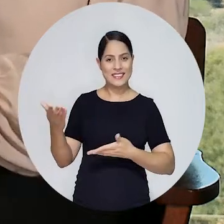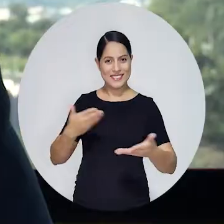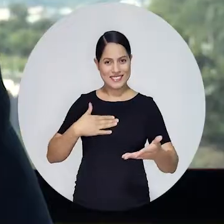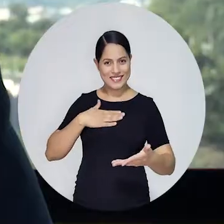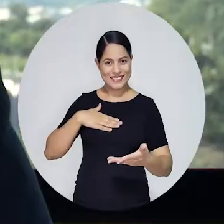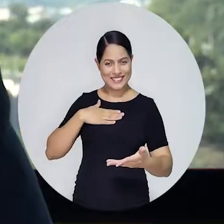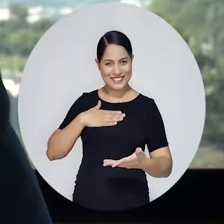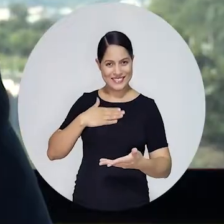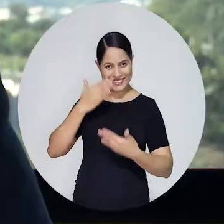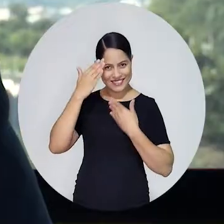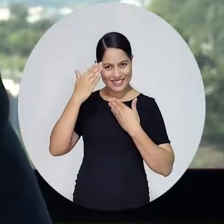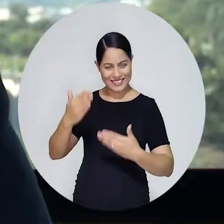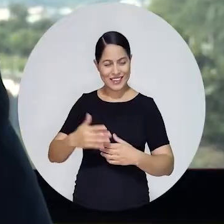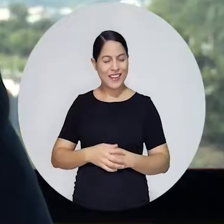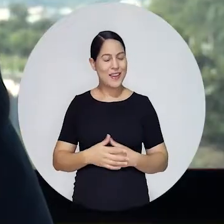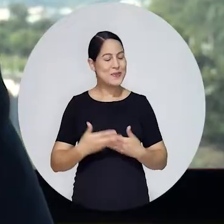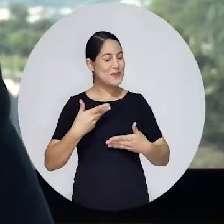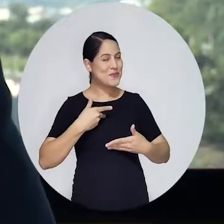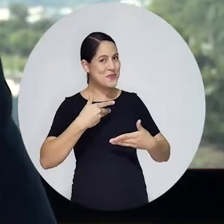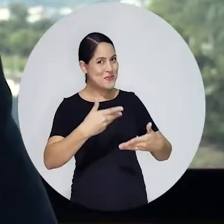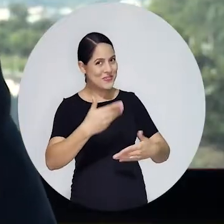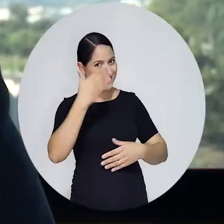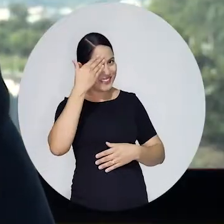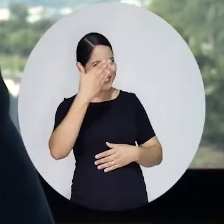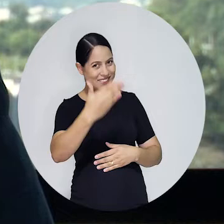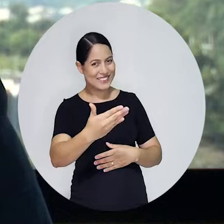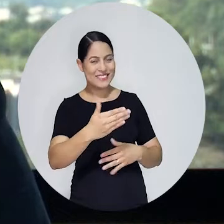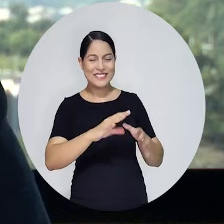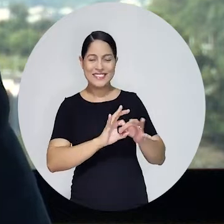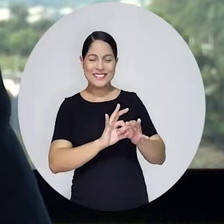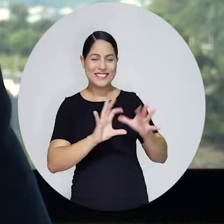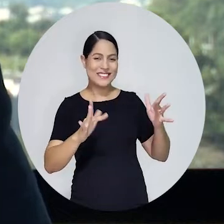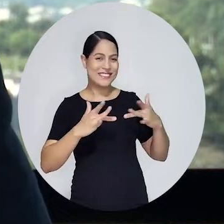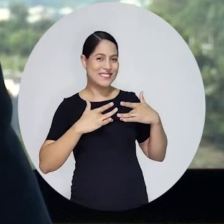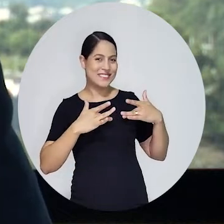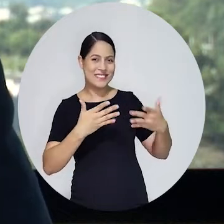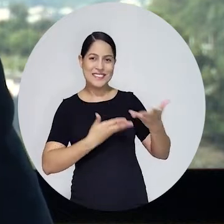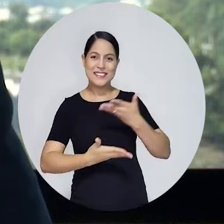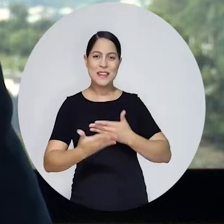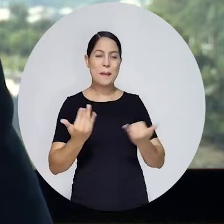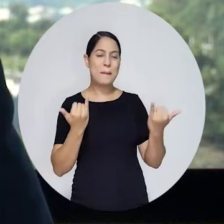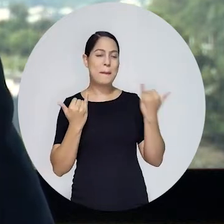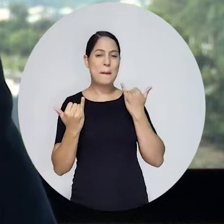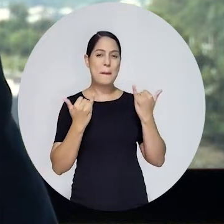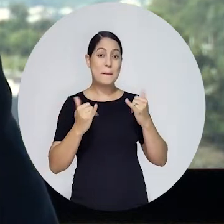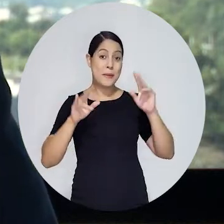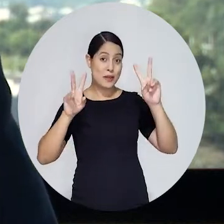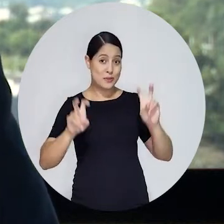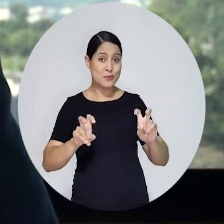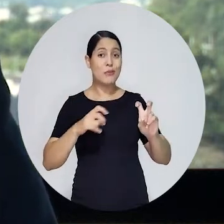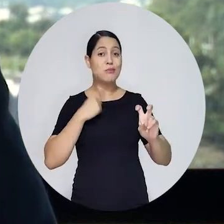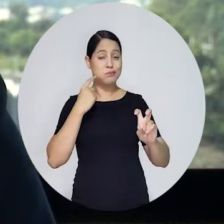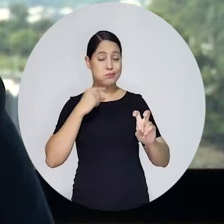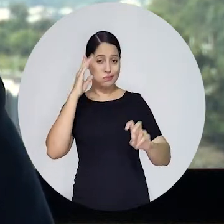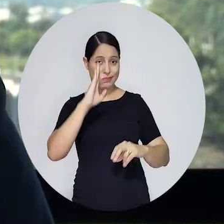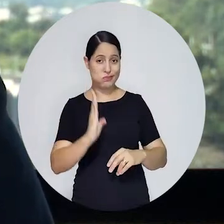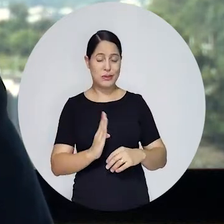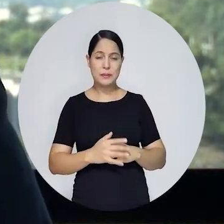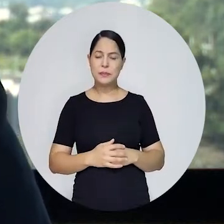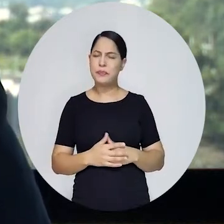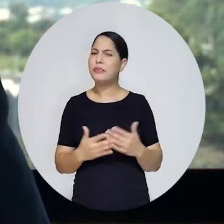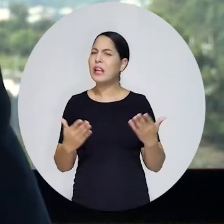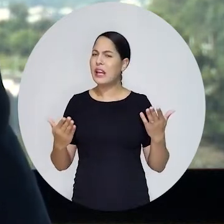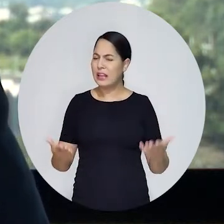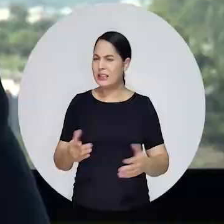Sarquis. Doutor, muito obrigada pela presença aqui no programa. Nós que agradecemos o convite, estamos sempre à disposição para trazer informações